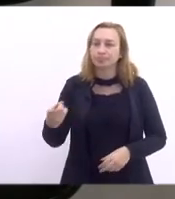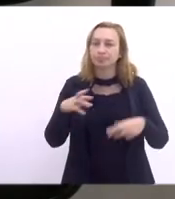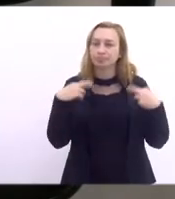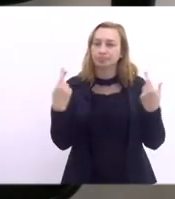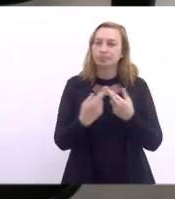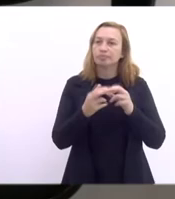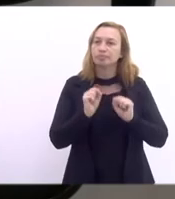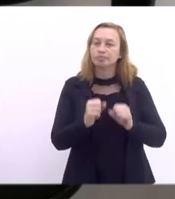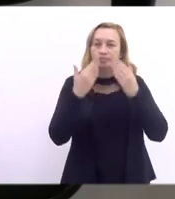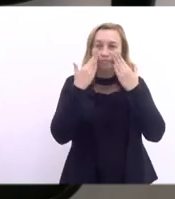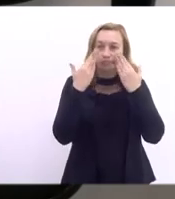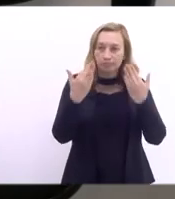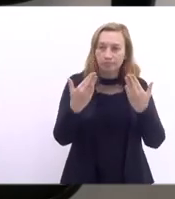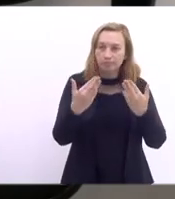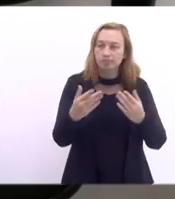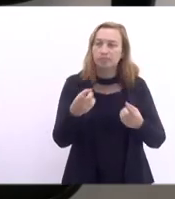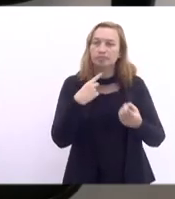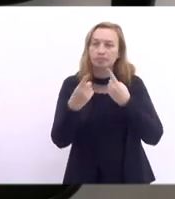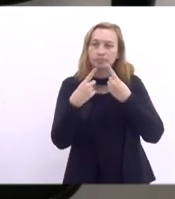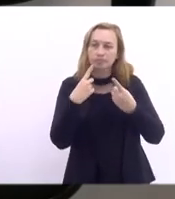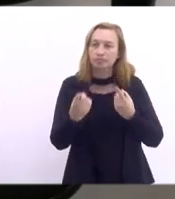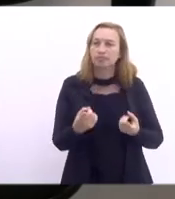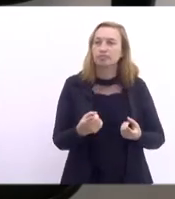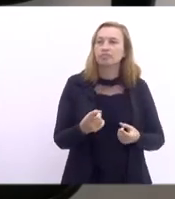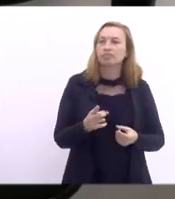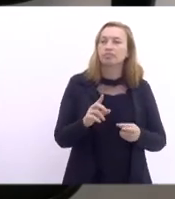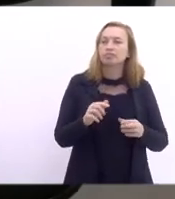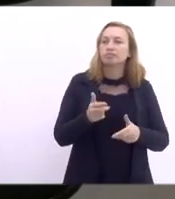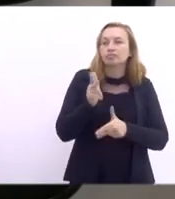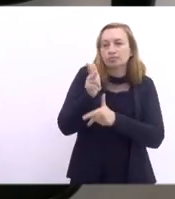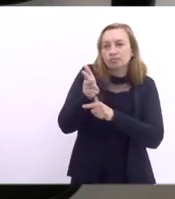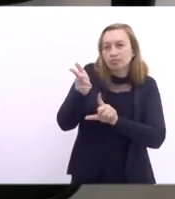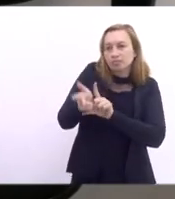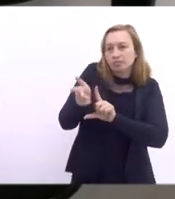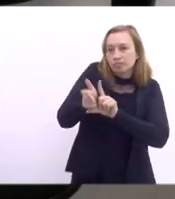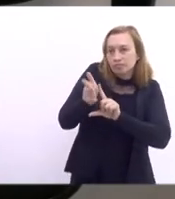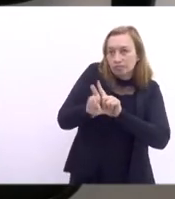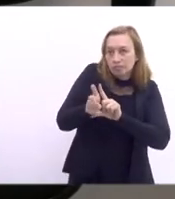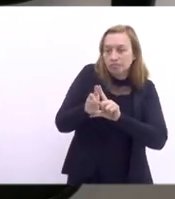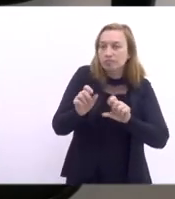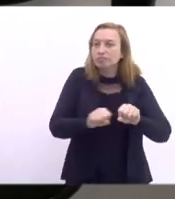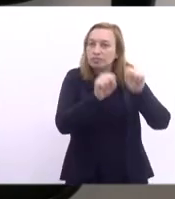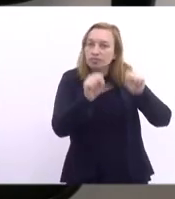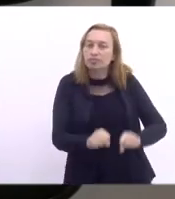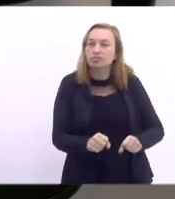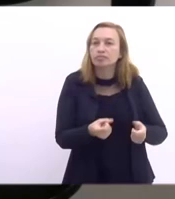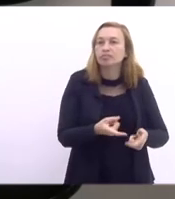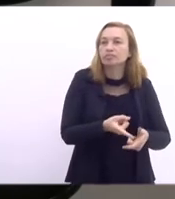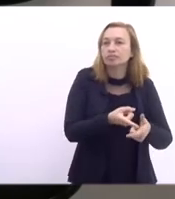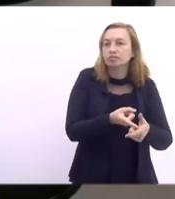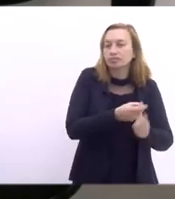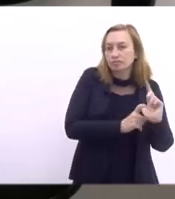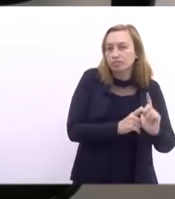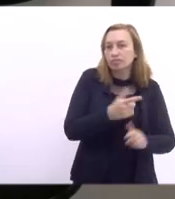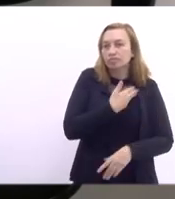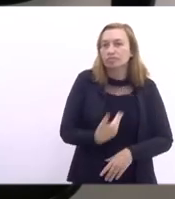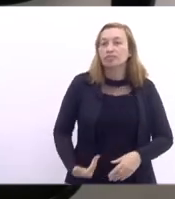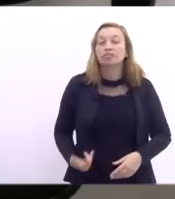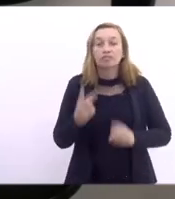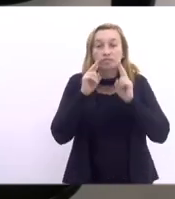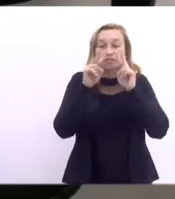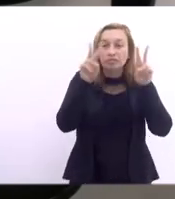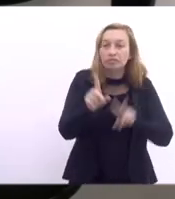poder apresentar ontem ela discutimos até numa uma live a perversidade o sistema dívida pública frente também da nossa